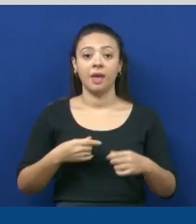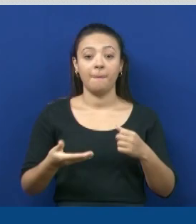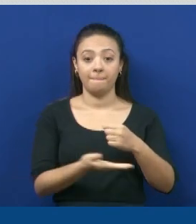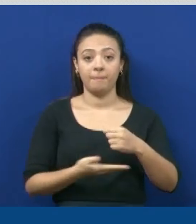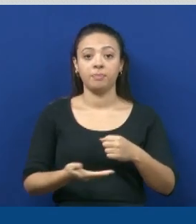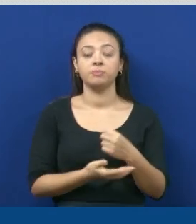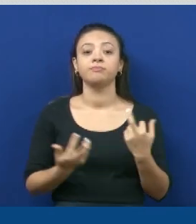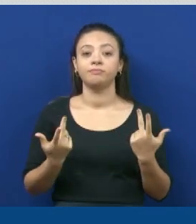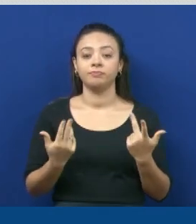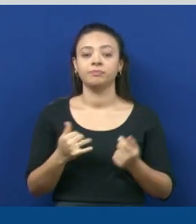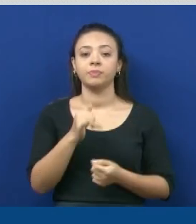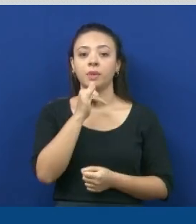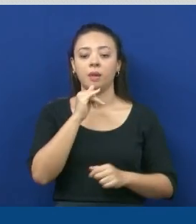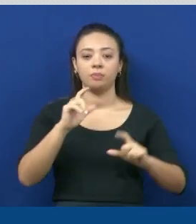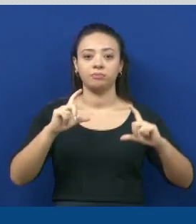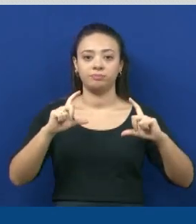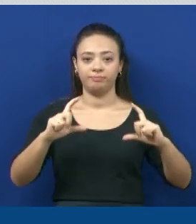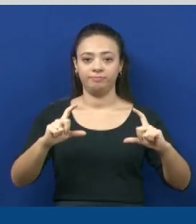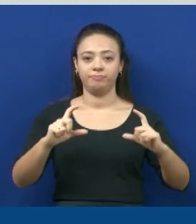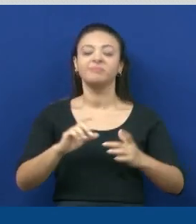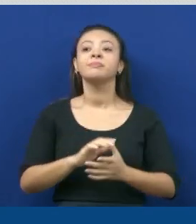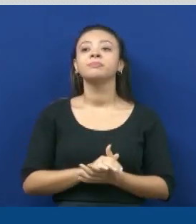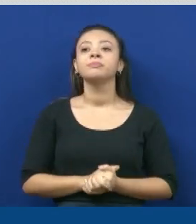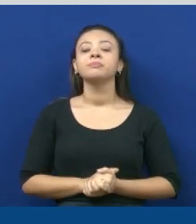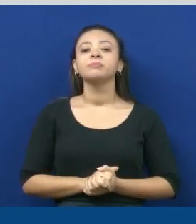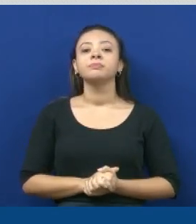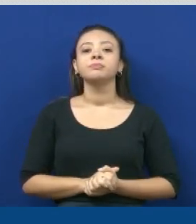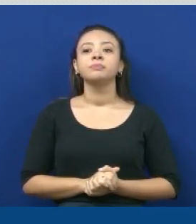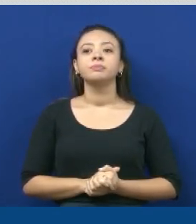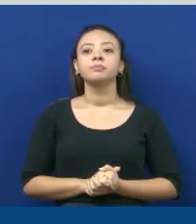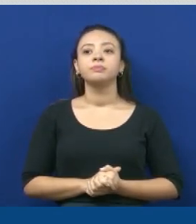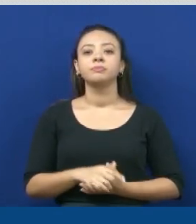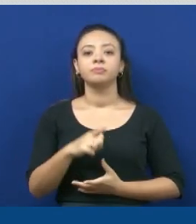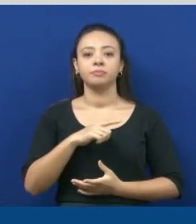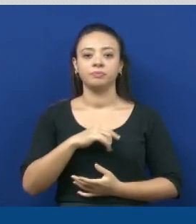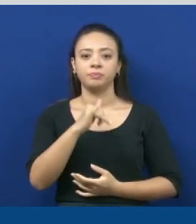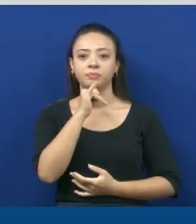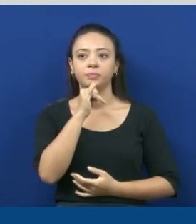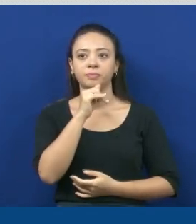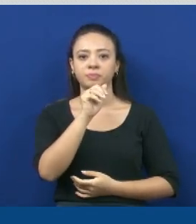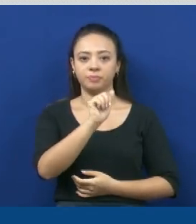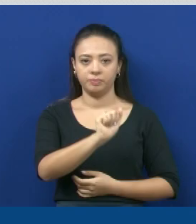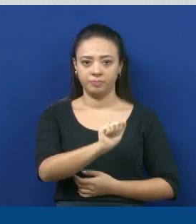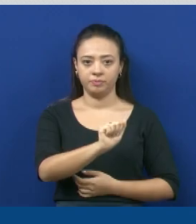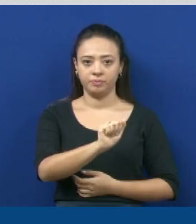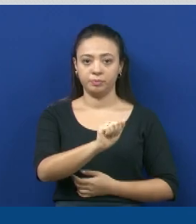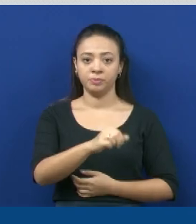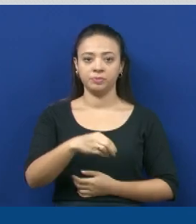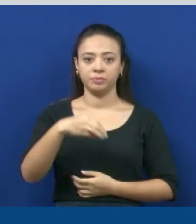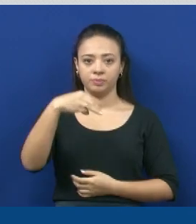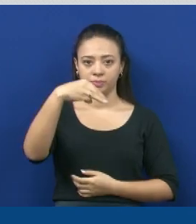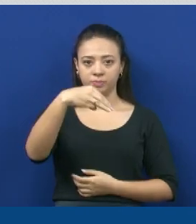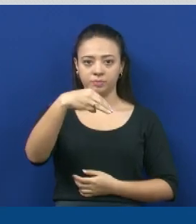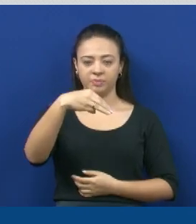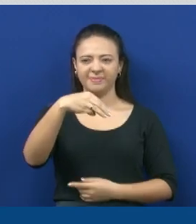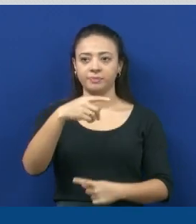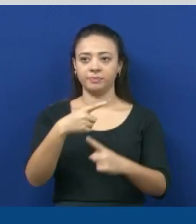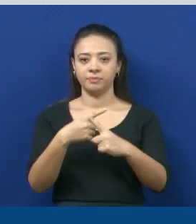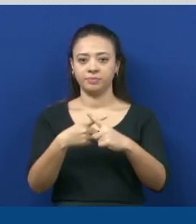a forma generalizada dessa propriedade. Nós temos então A elevado a